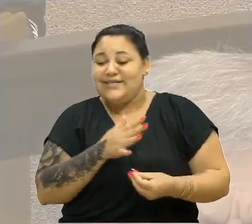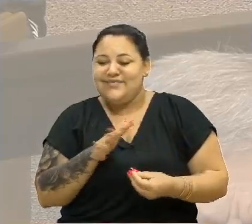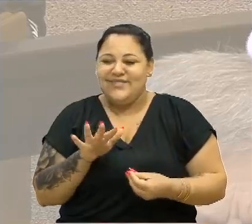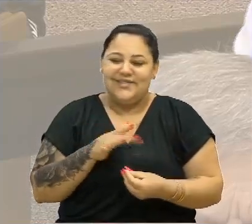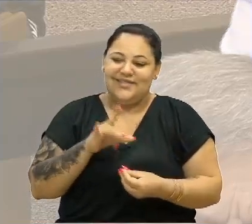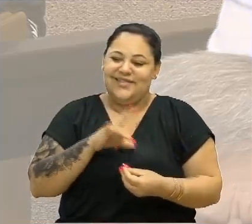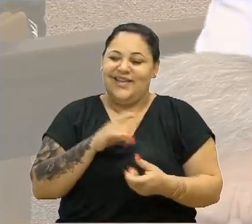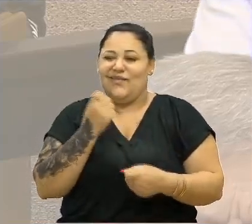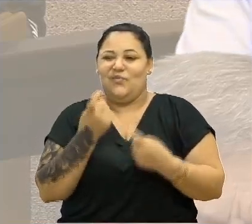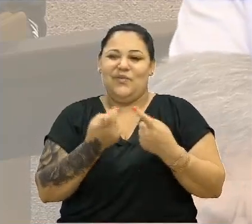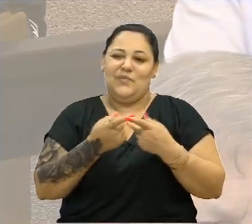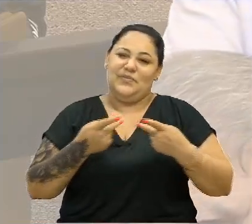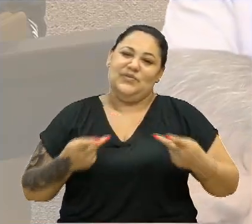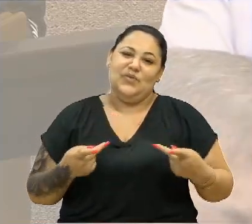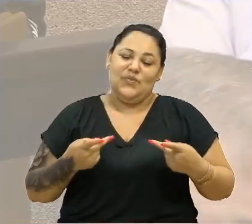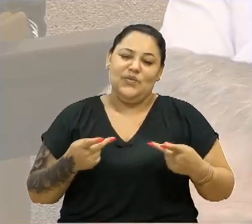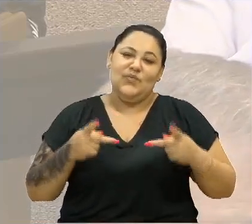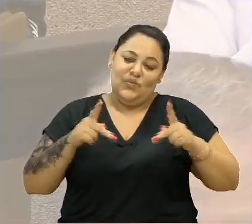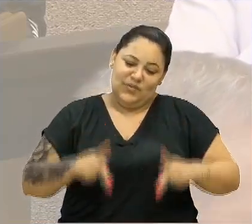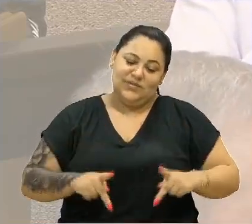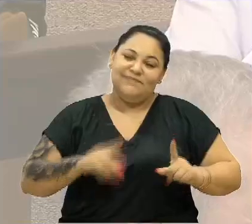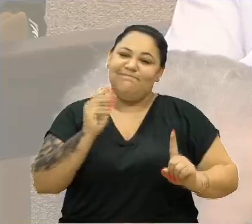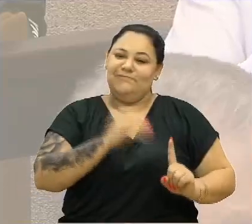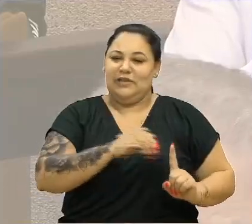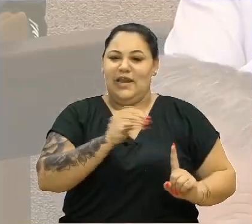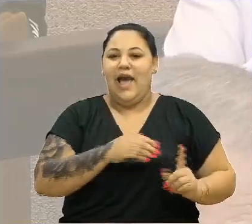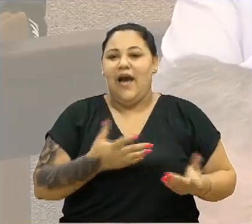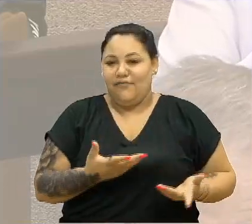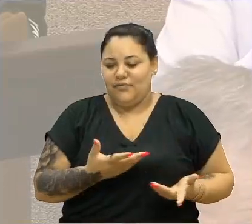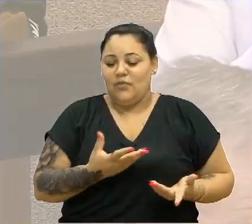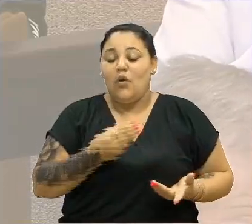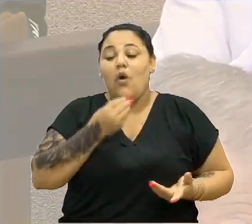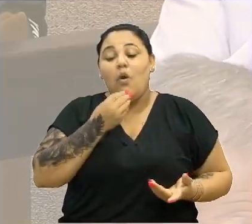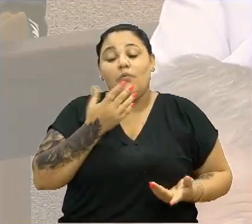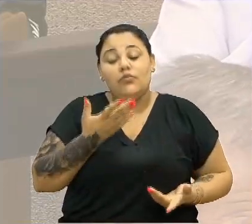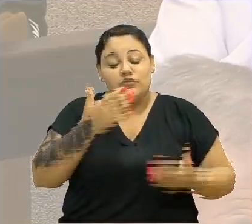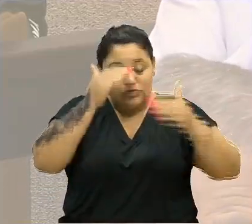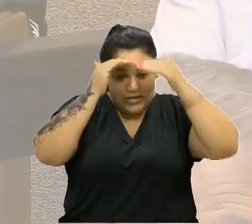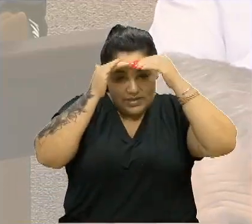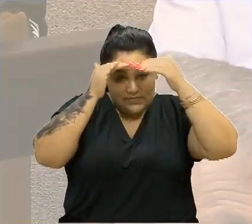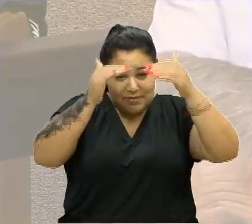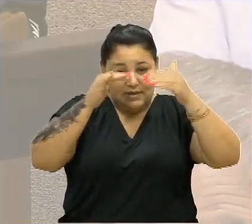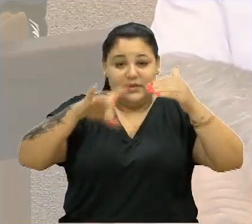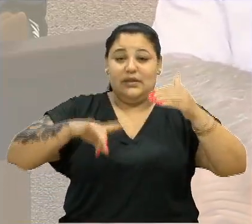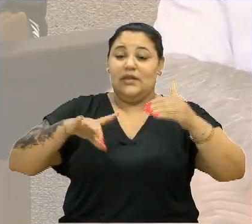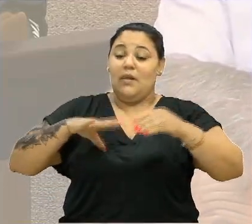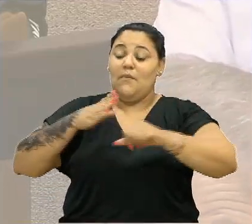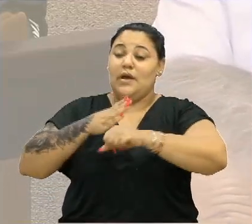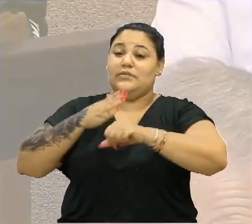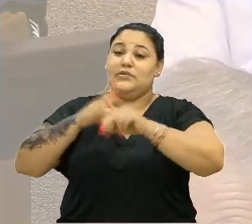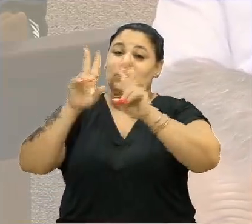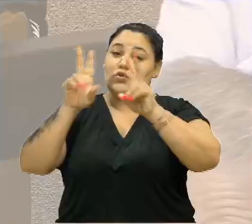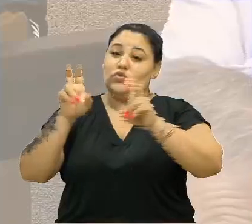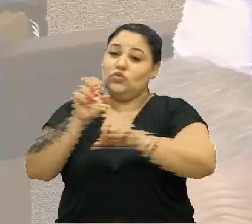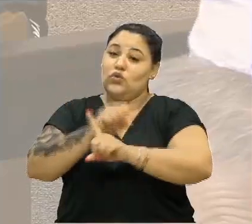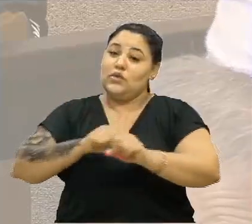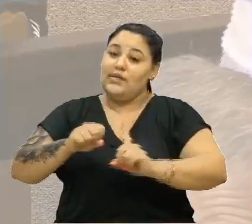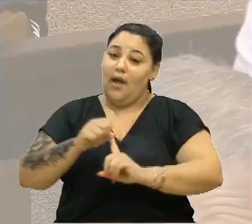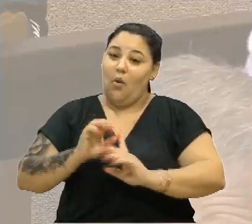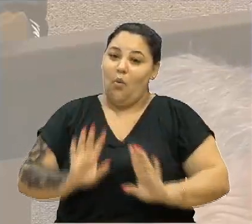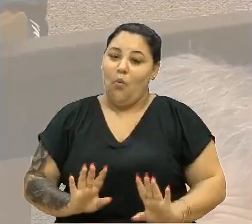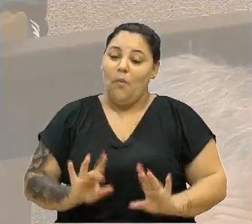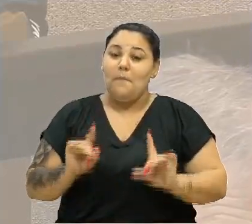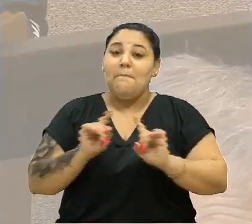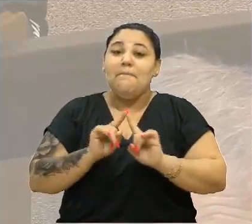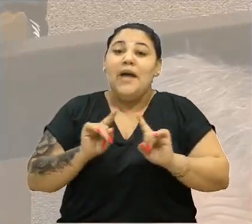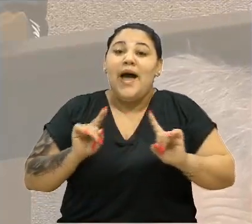realmente extremamente vulneráveis, e a qual a gente respeita muito e tem isso como pauta também social. Mas é preciso que a